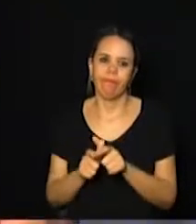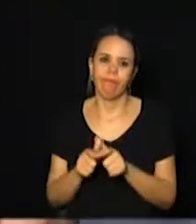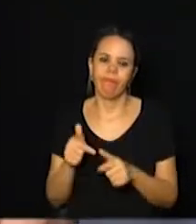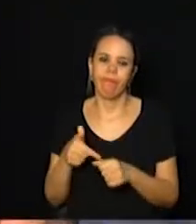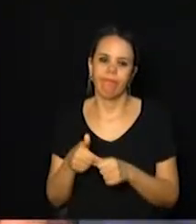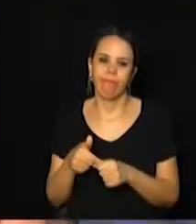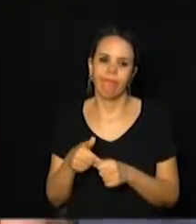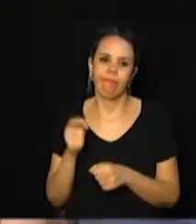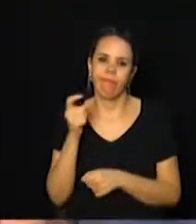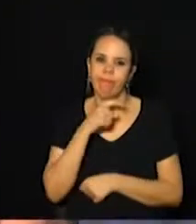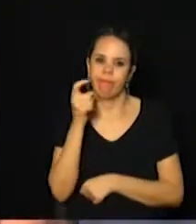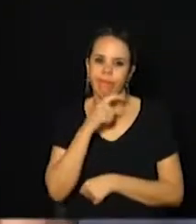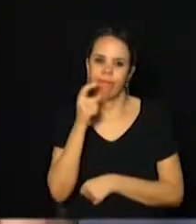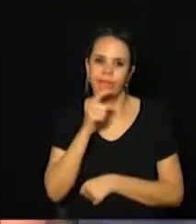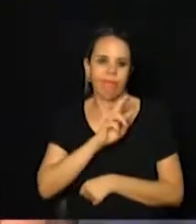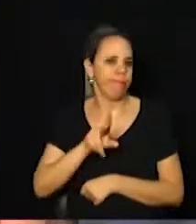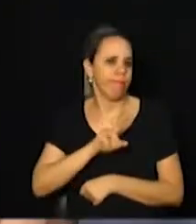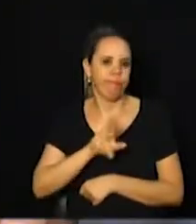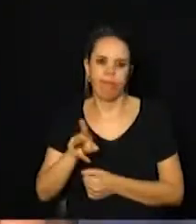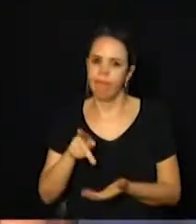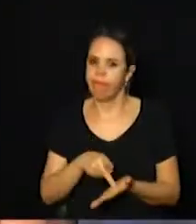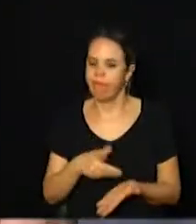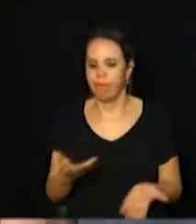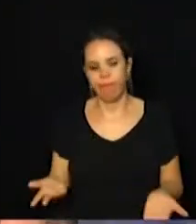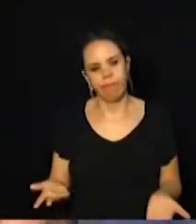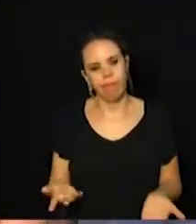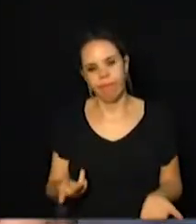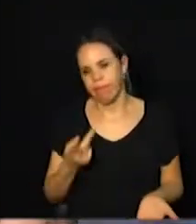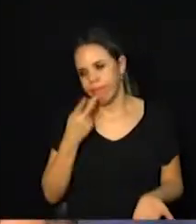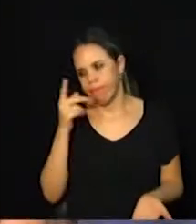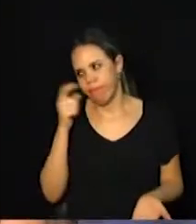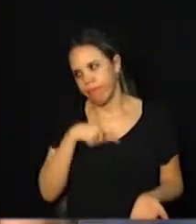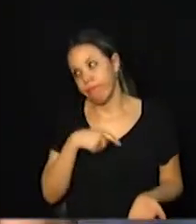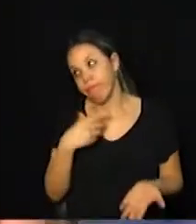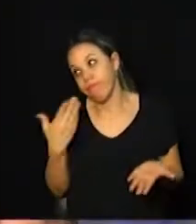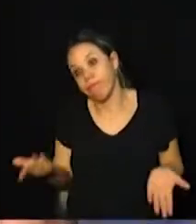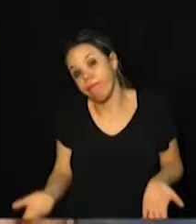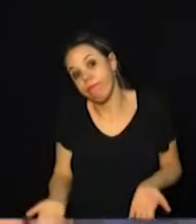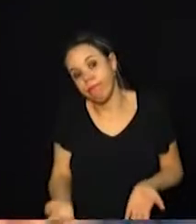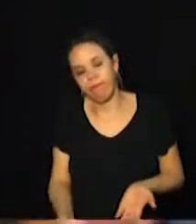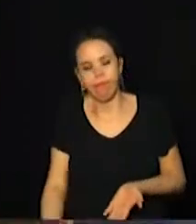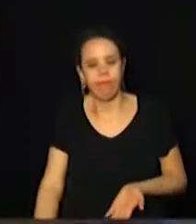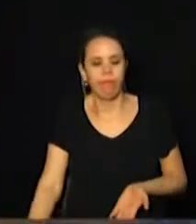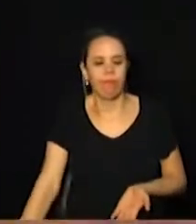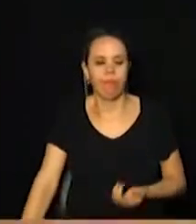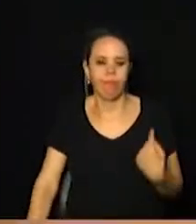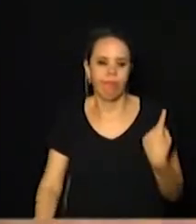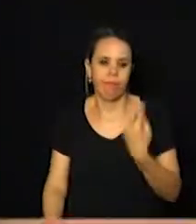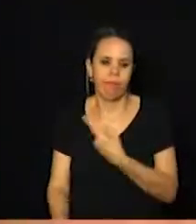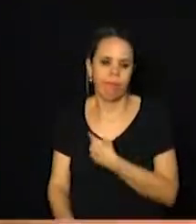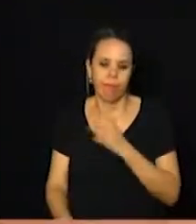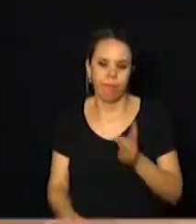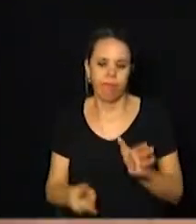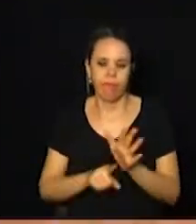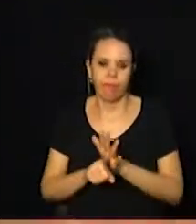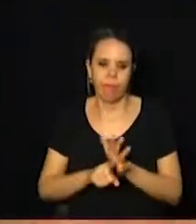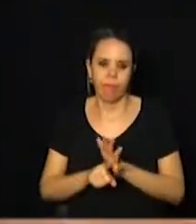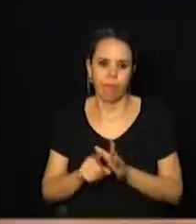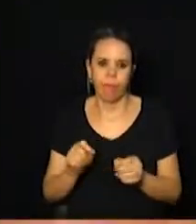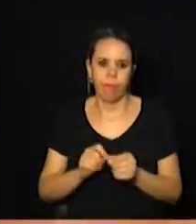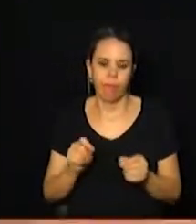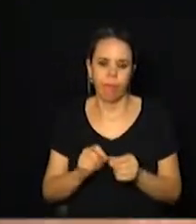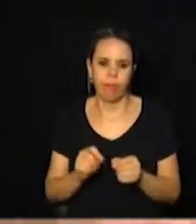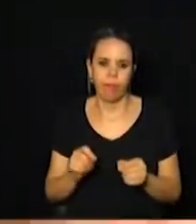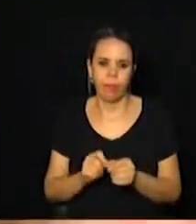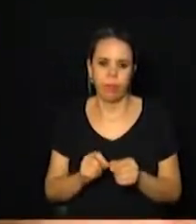é uma faça e não é verdade para não dizer que é mentira mas já pesquisam fizemos